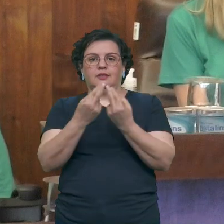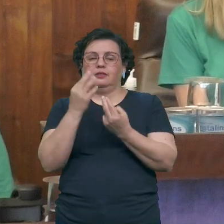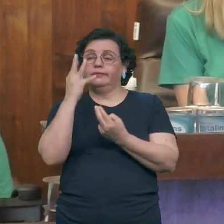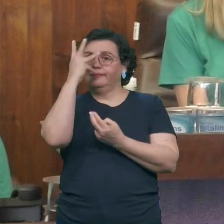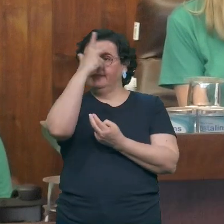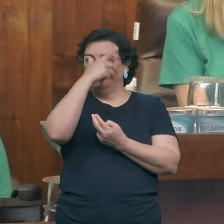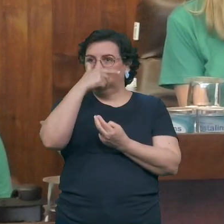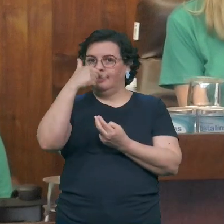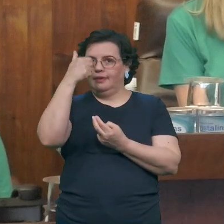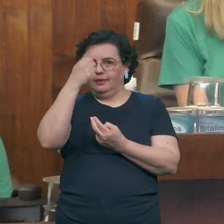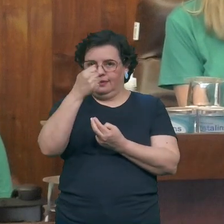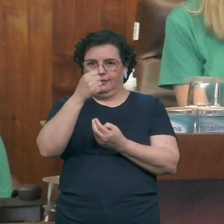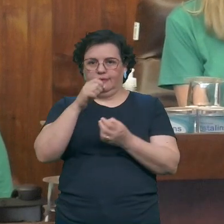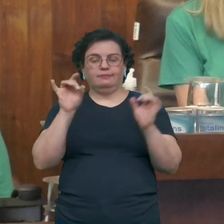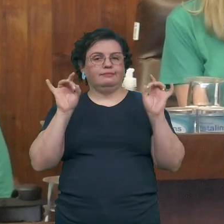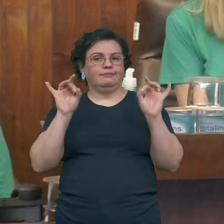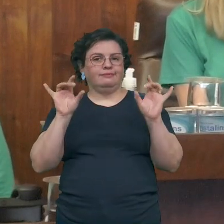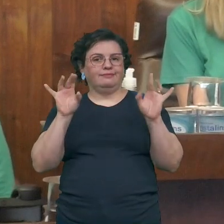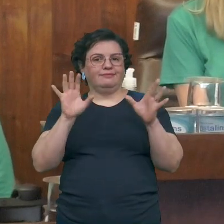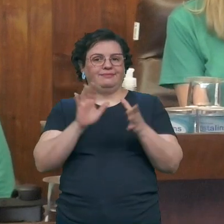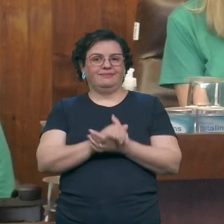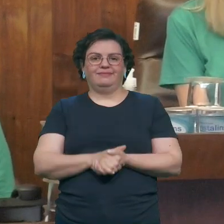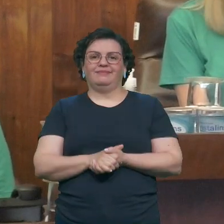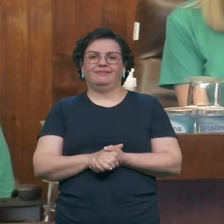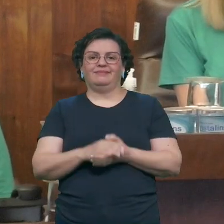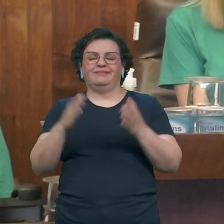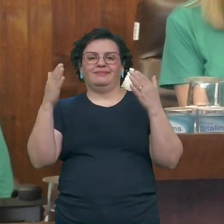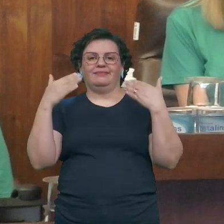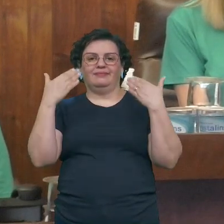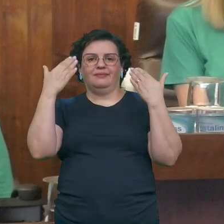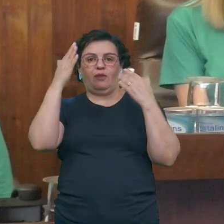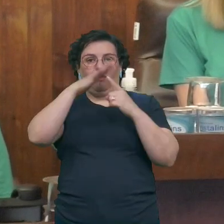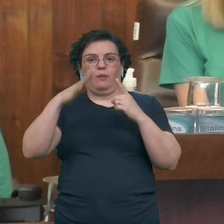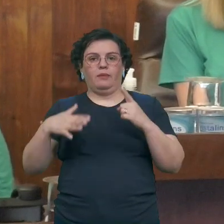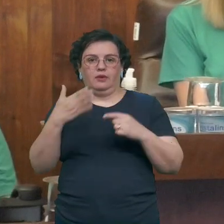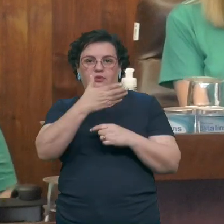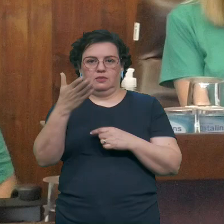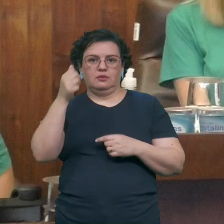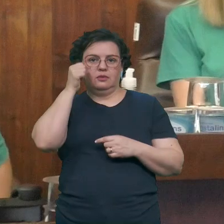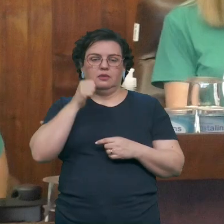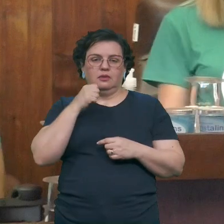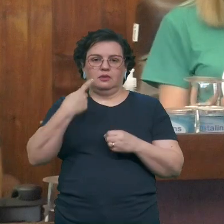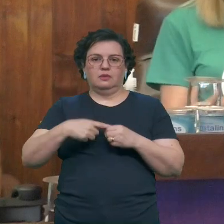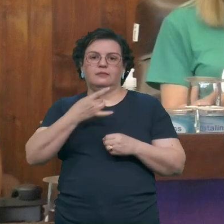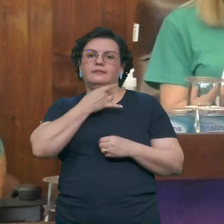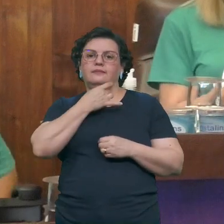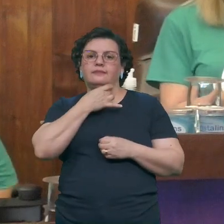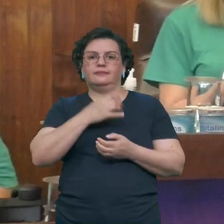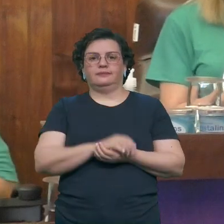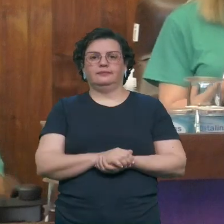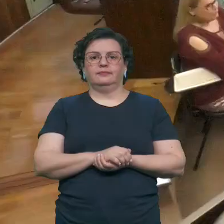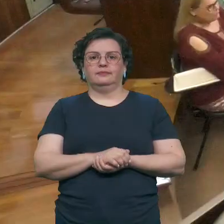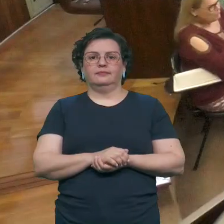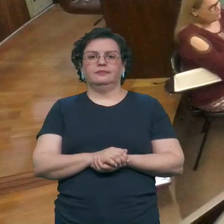linda sessão solene em homenagem a vocês, mulheres da cidade de Marília.